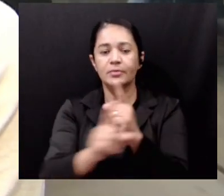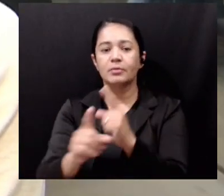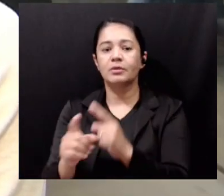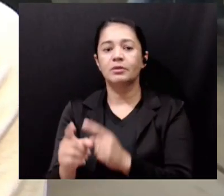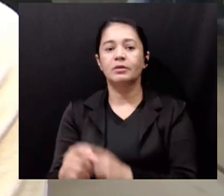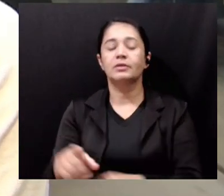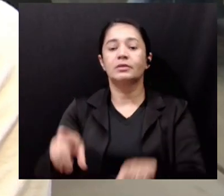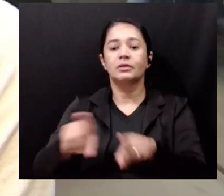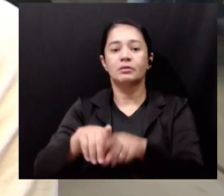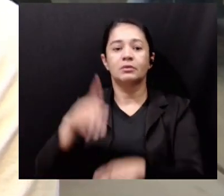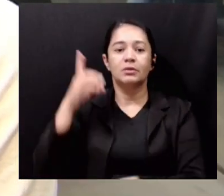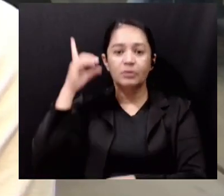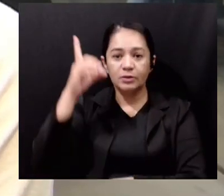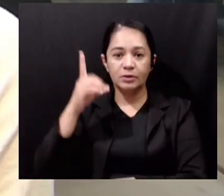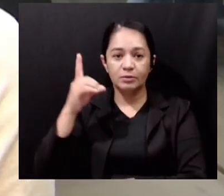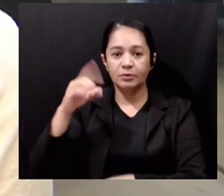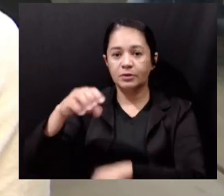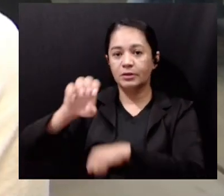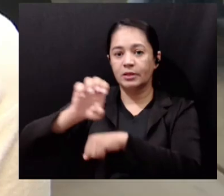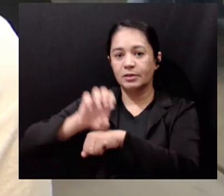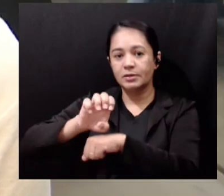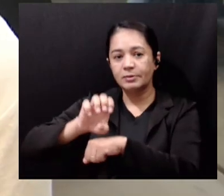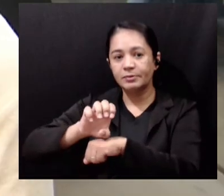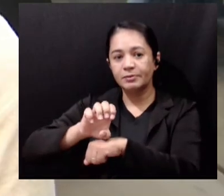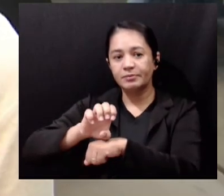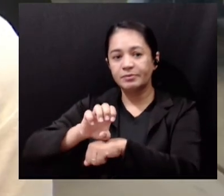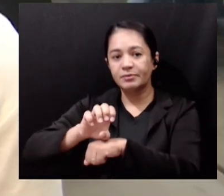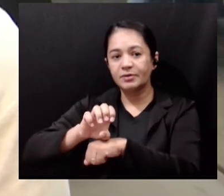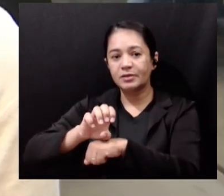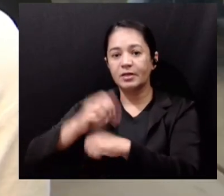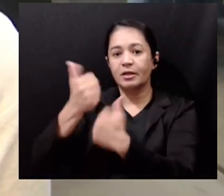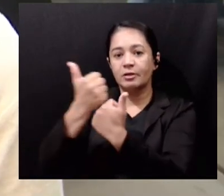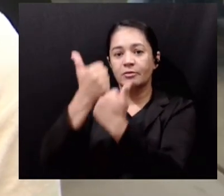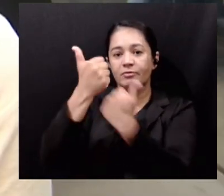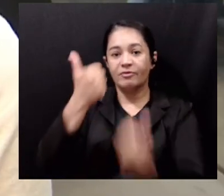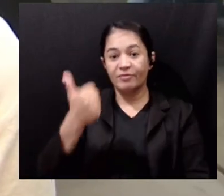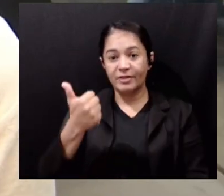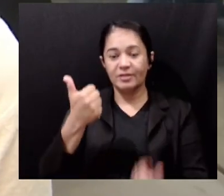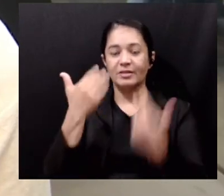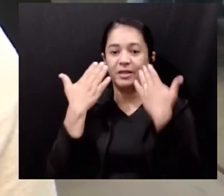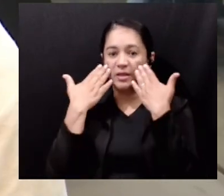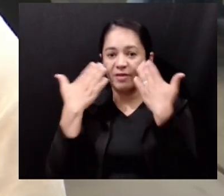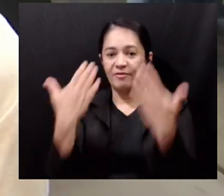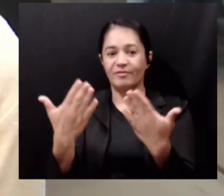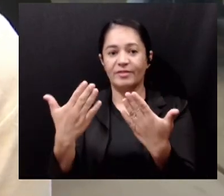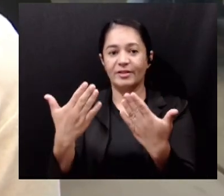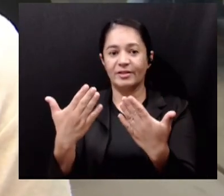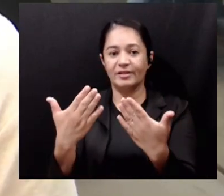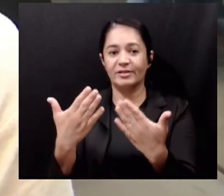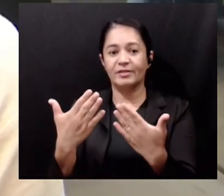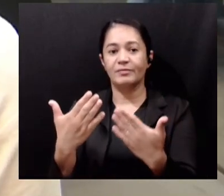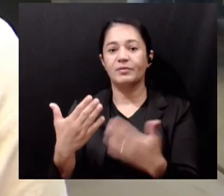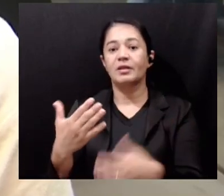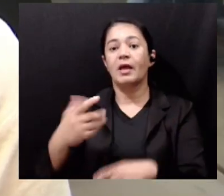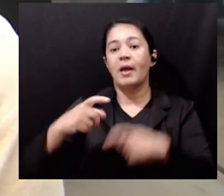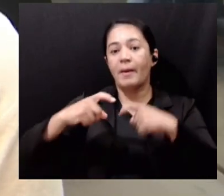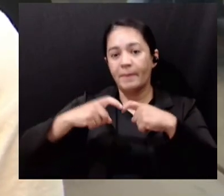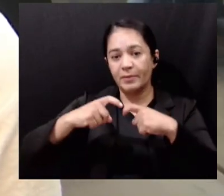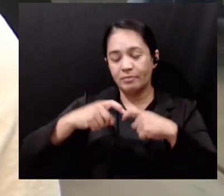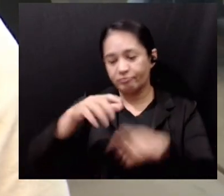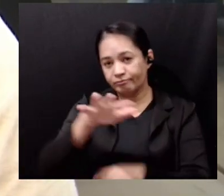estadual Eduardo Suplicy, que é vice-líder da Frente Parlamentar da Cannabis Medicinal na Assembleia